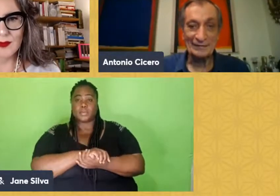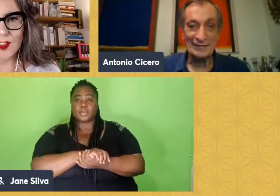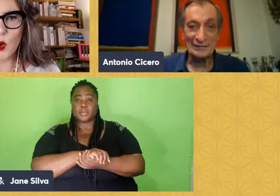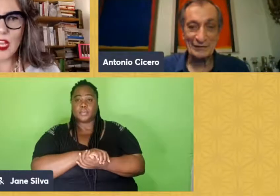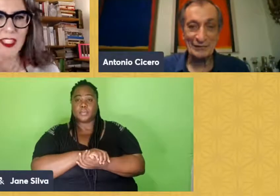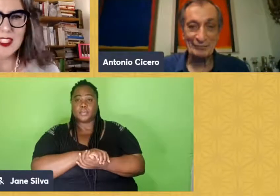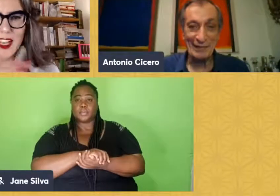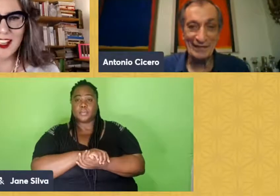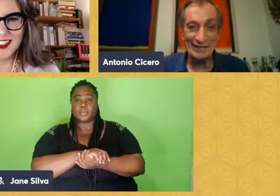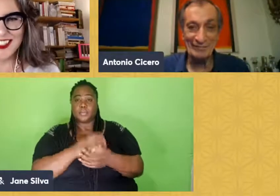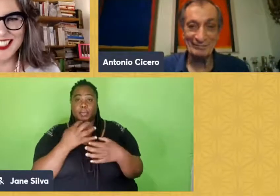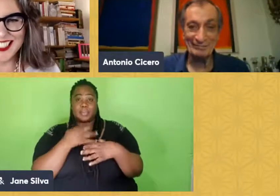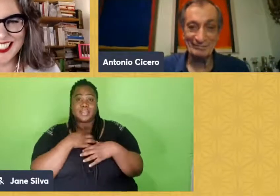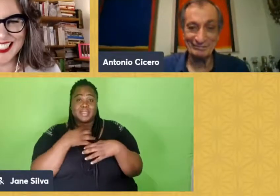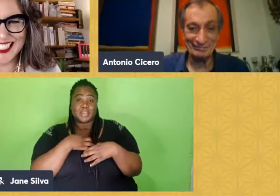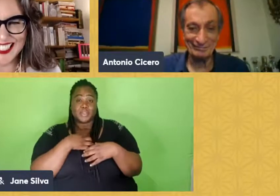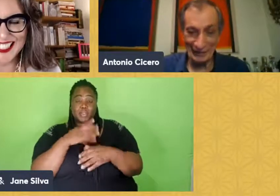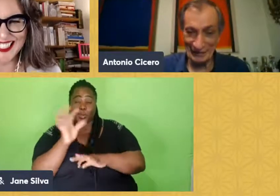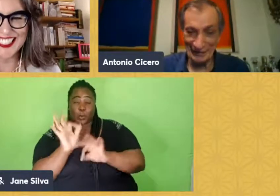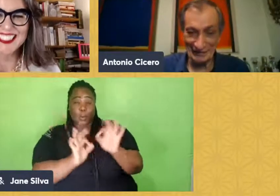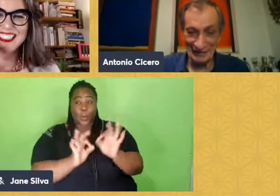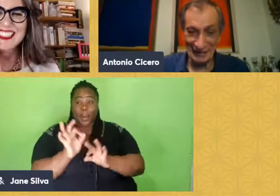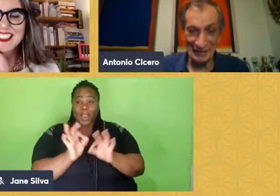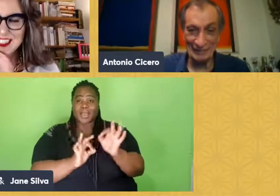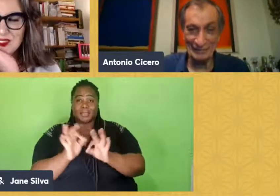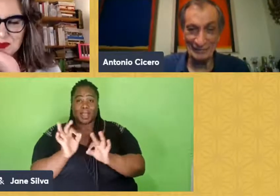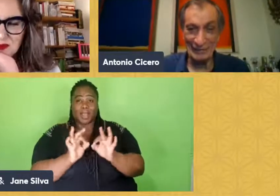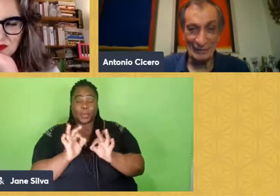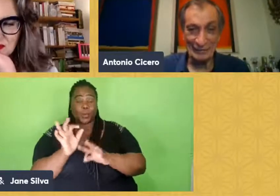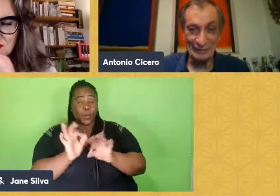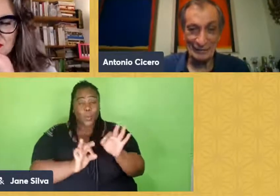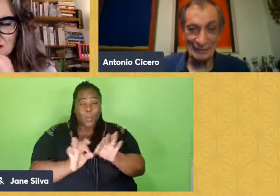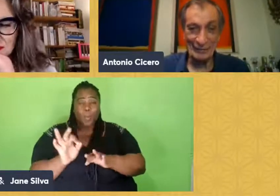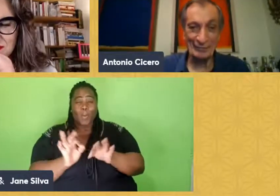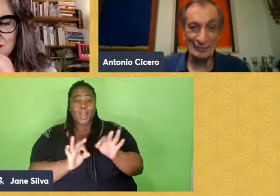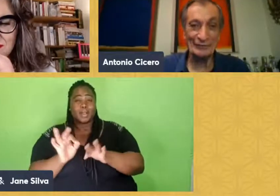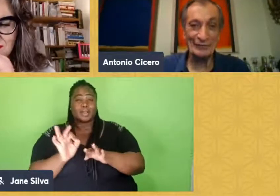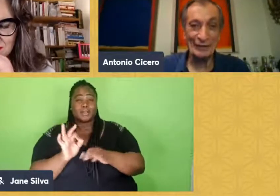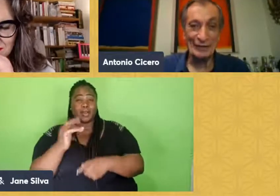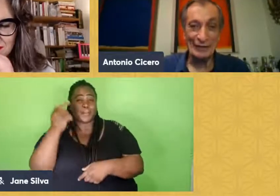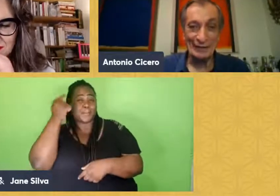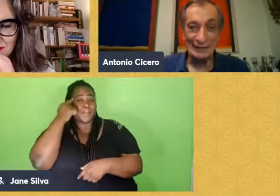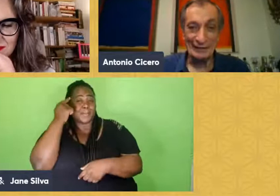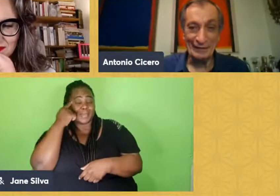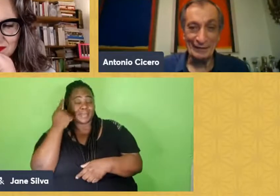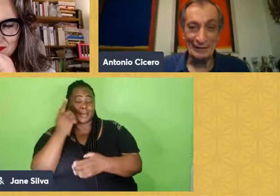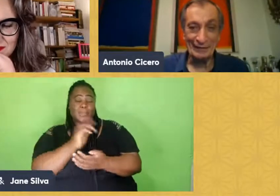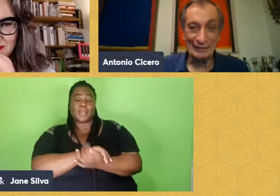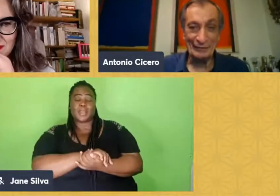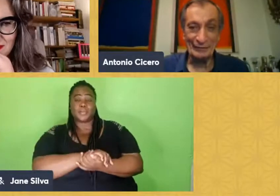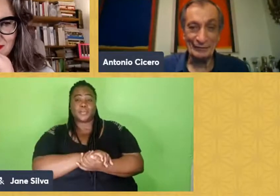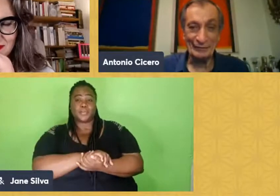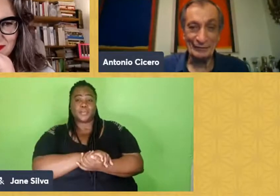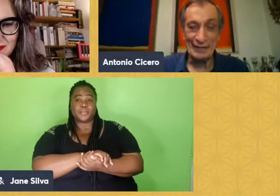me sentir... Organizar. Me organizar, pensamento,